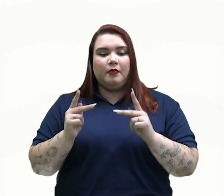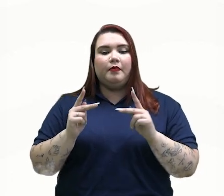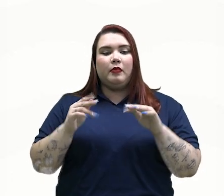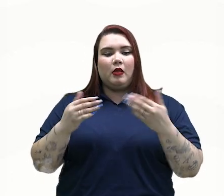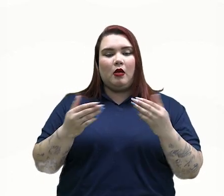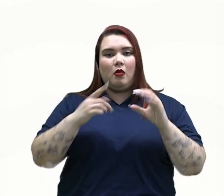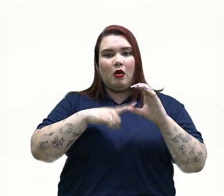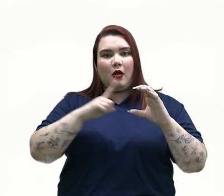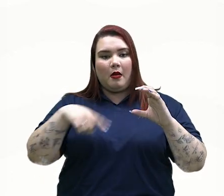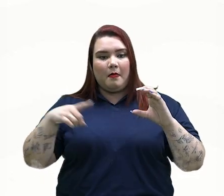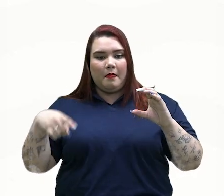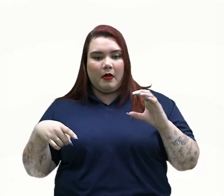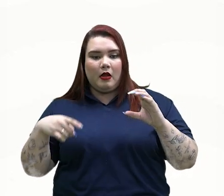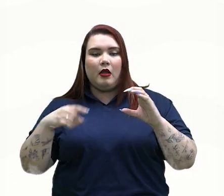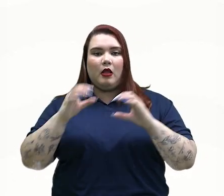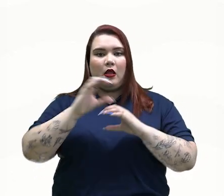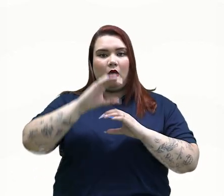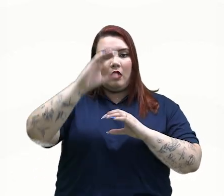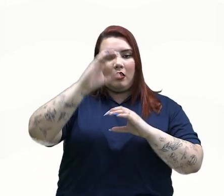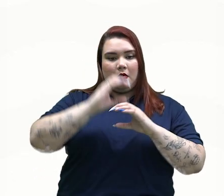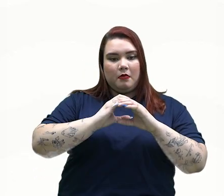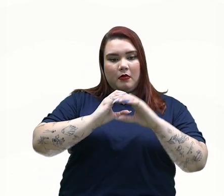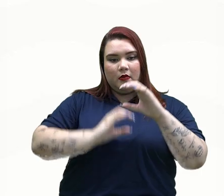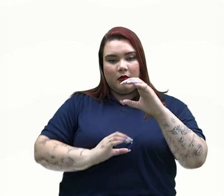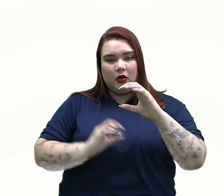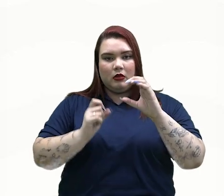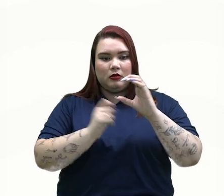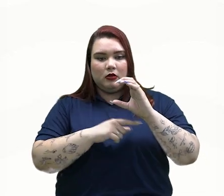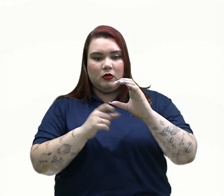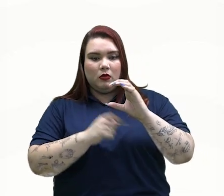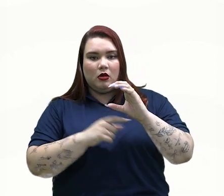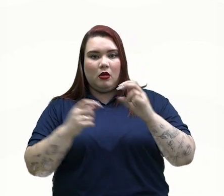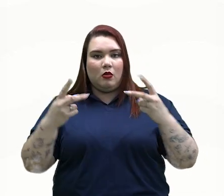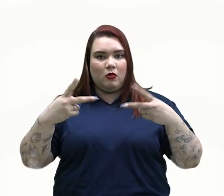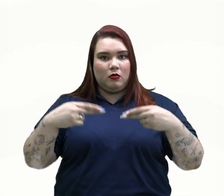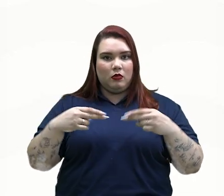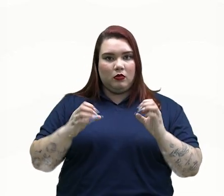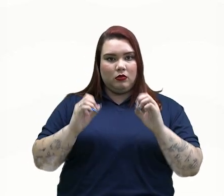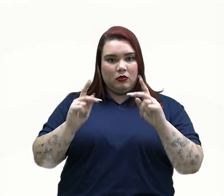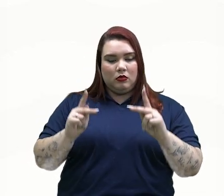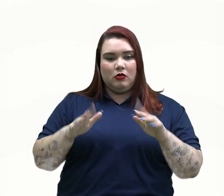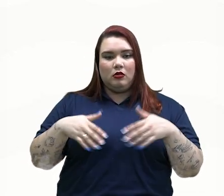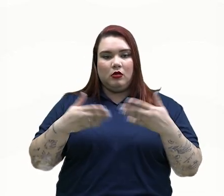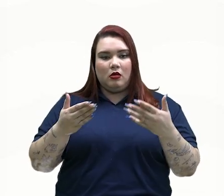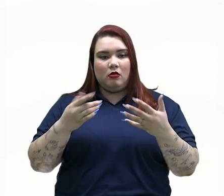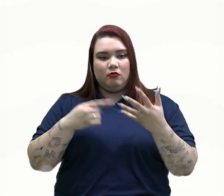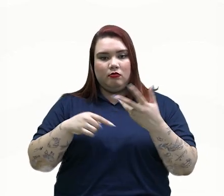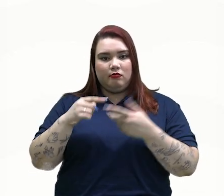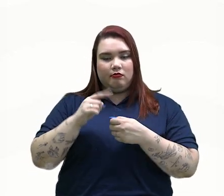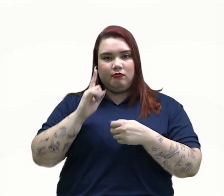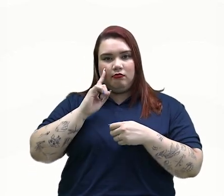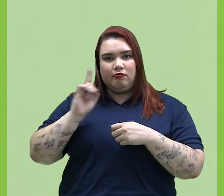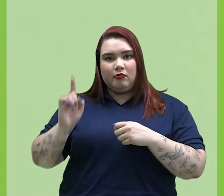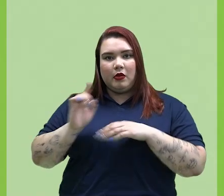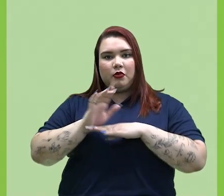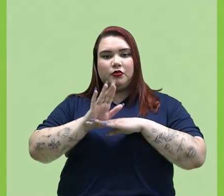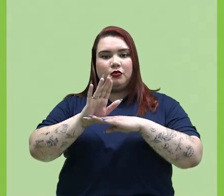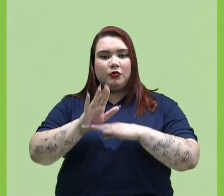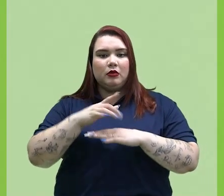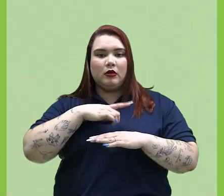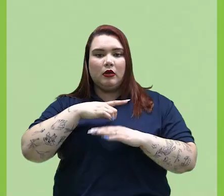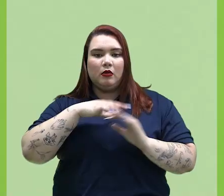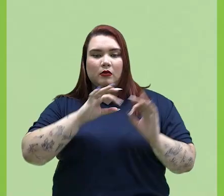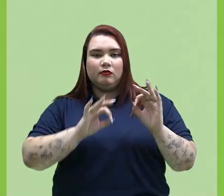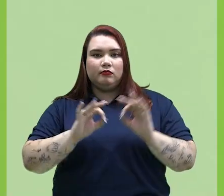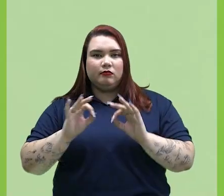aberta, ramificada, saturada e homogênea. Ok, gente? Então, esse esqueminha aí ajuda a gente a